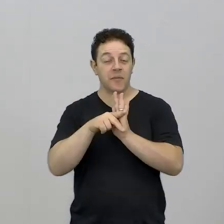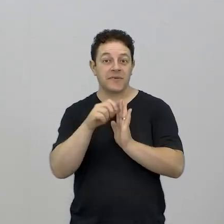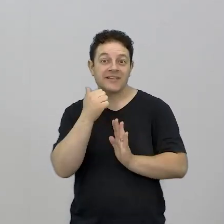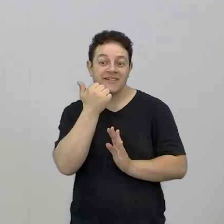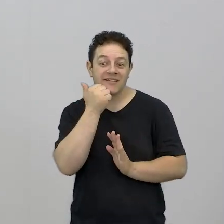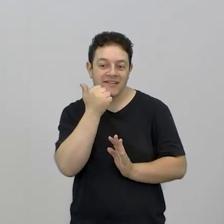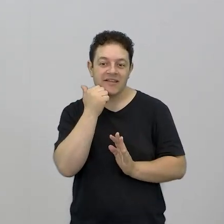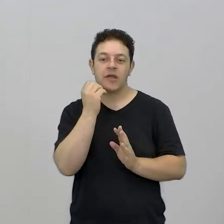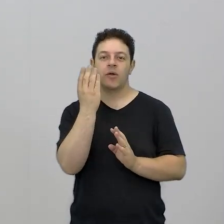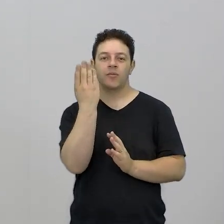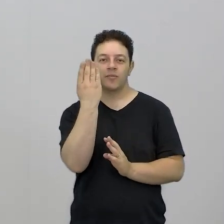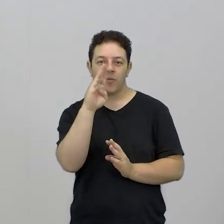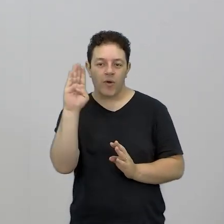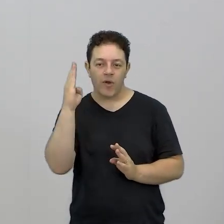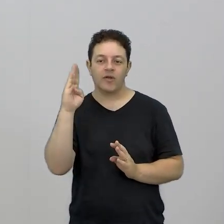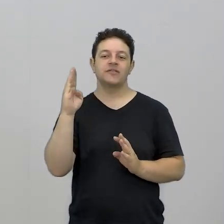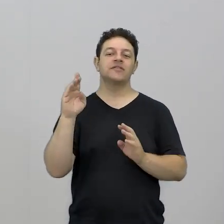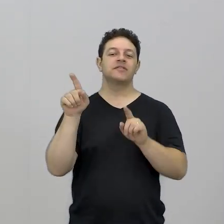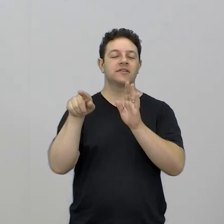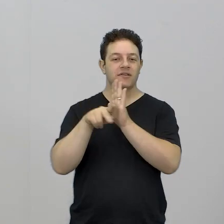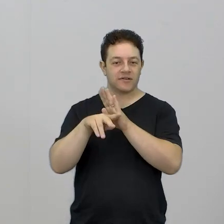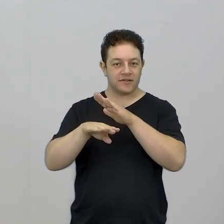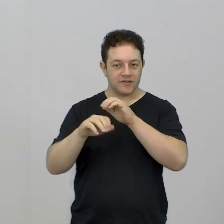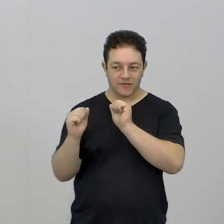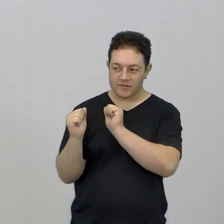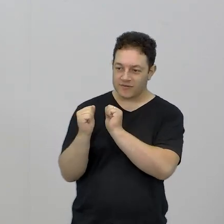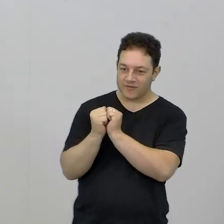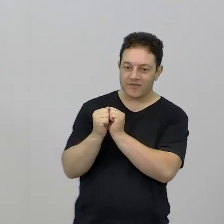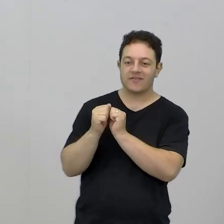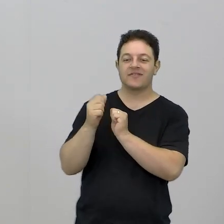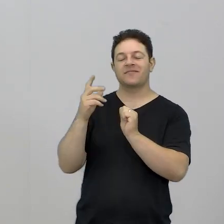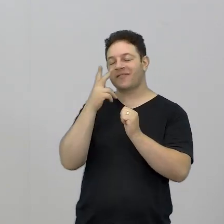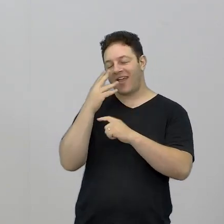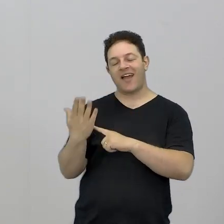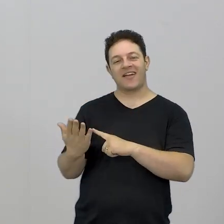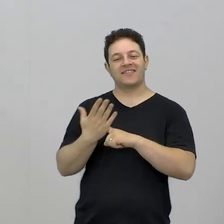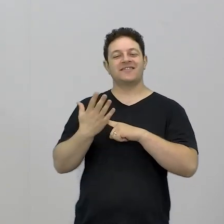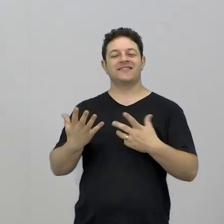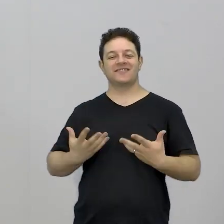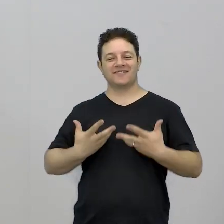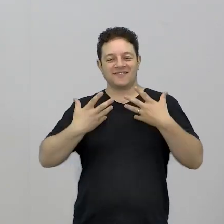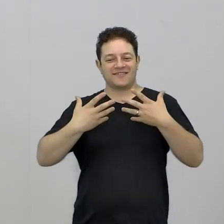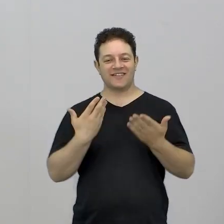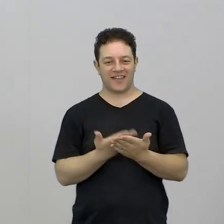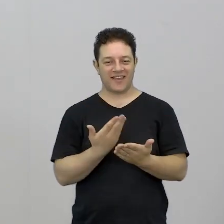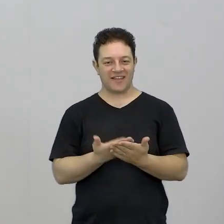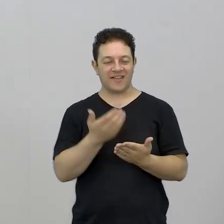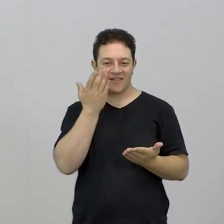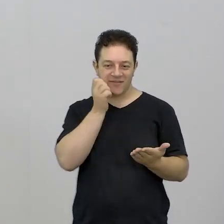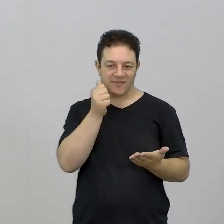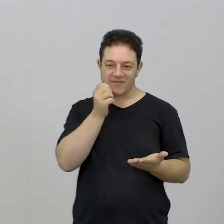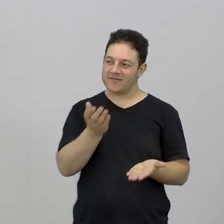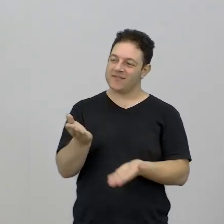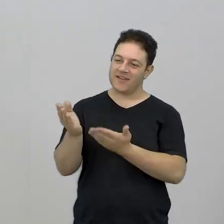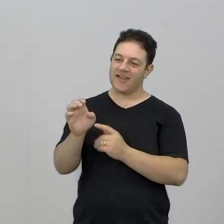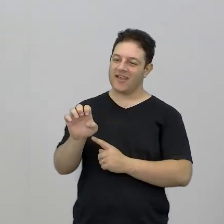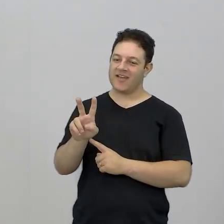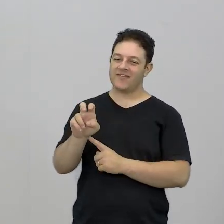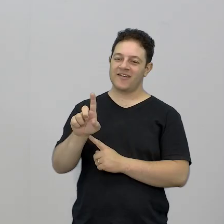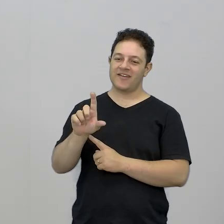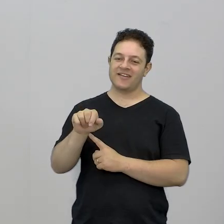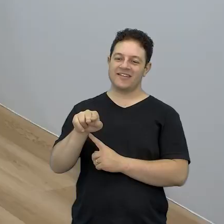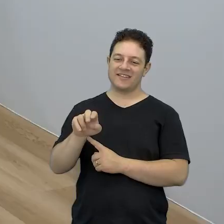ciências, biologia, que está aqui abrilhantando as nossas aulas, professora Eveline. Seja